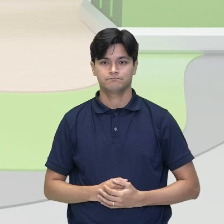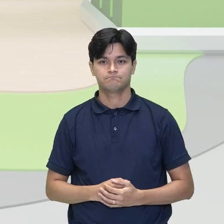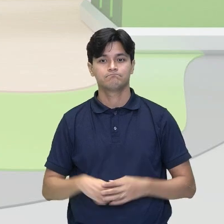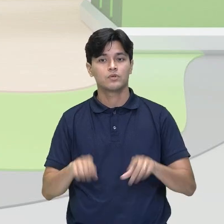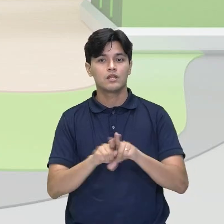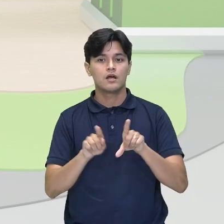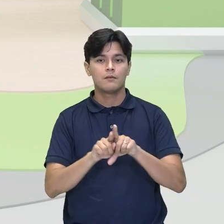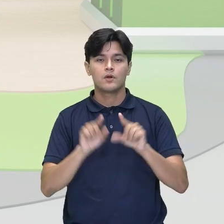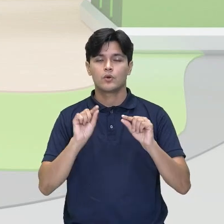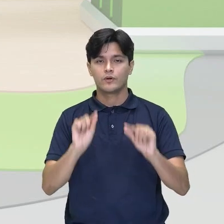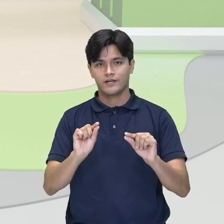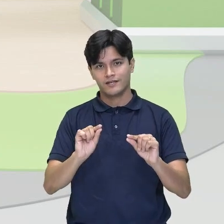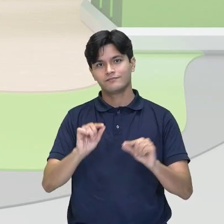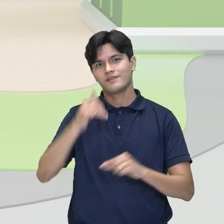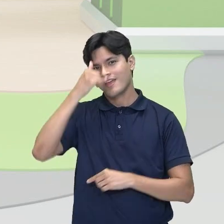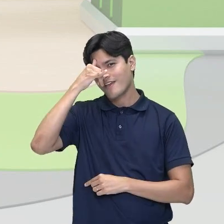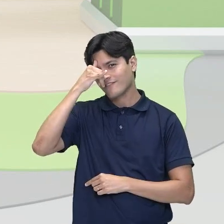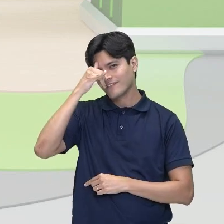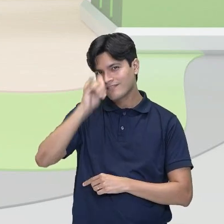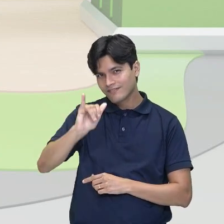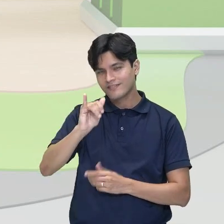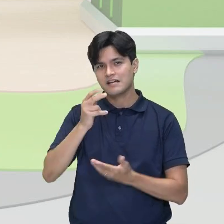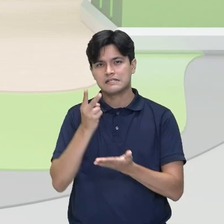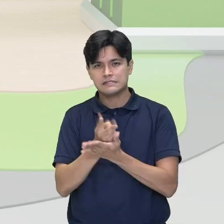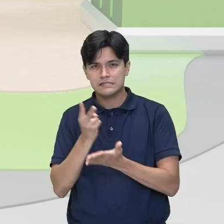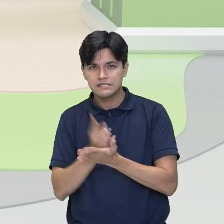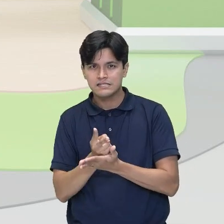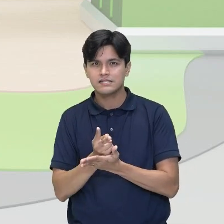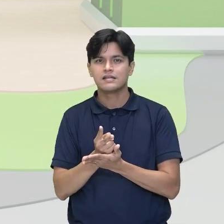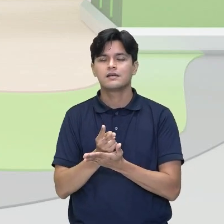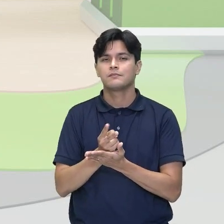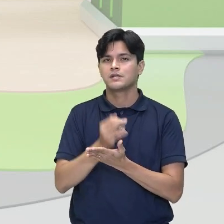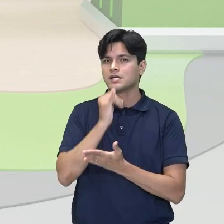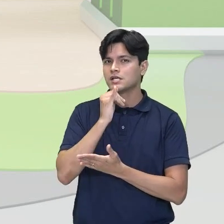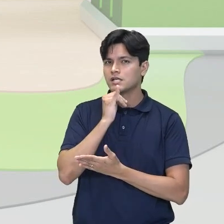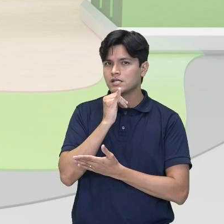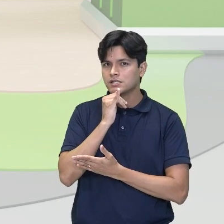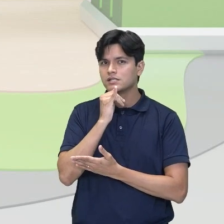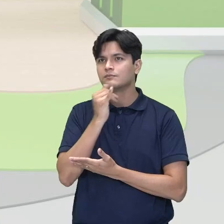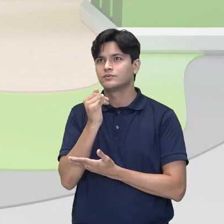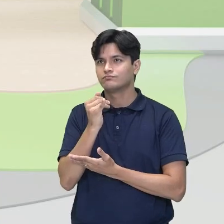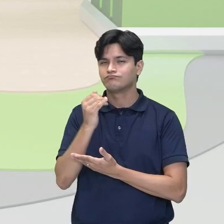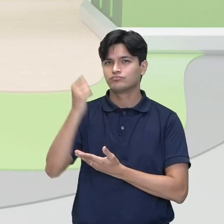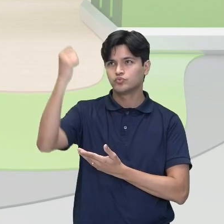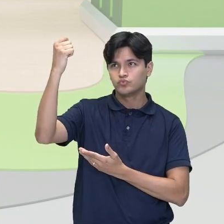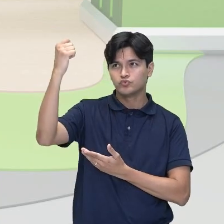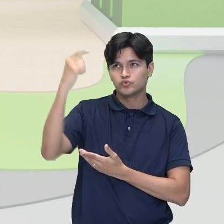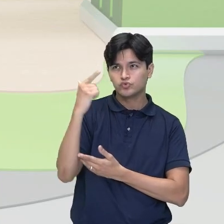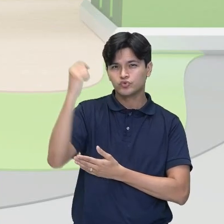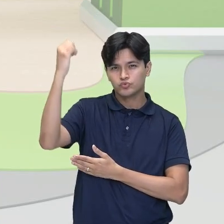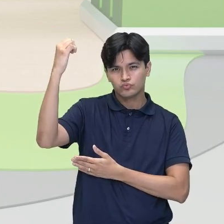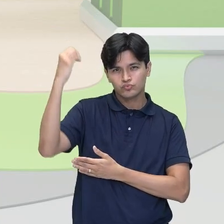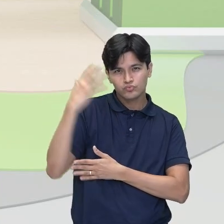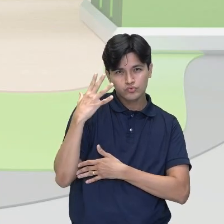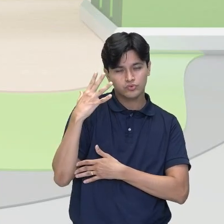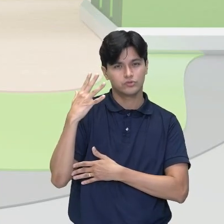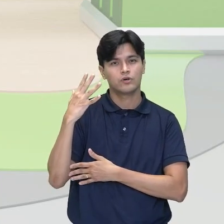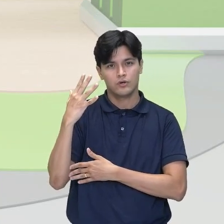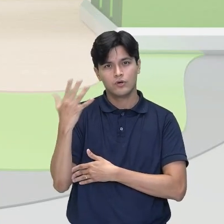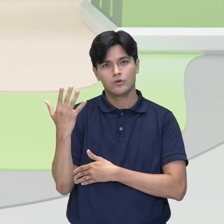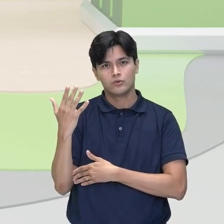Evitar, né, a exposição direta ao sol durante as horas de pico, de 10 às